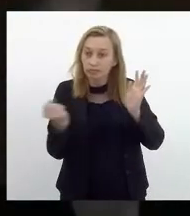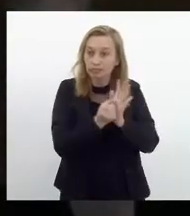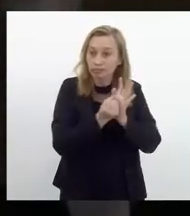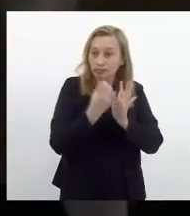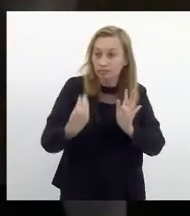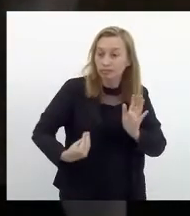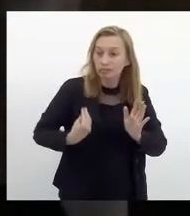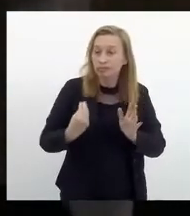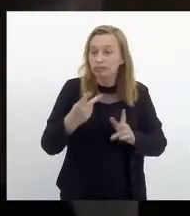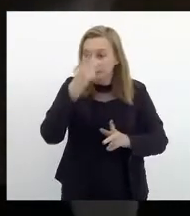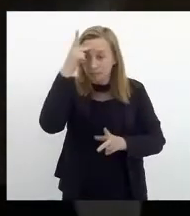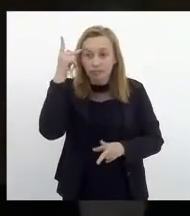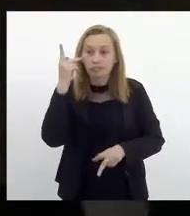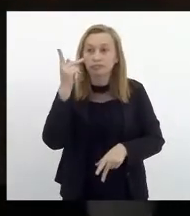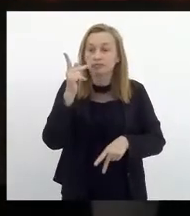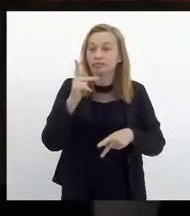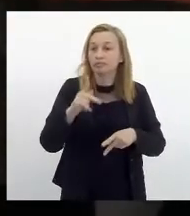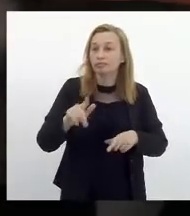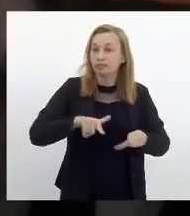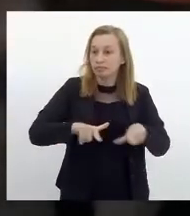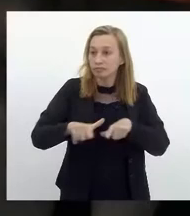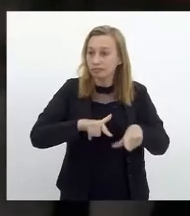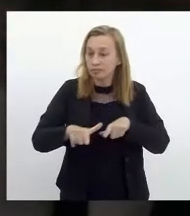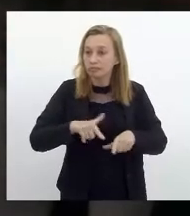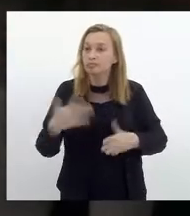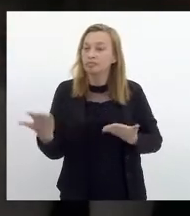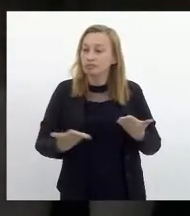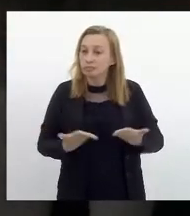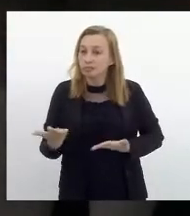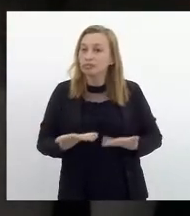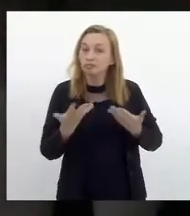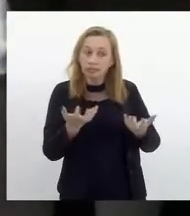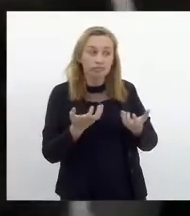de trabalhadoras, de servidores. Eu quero aqui saudar